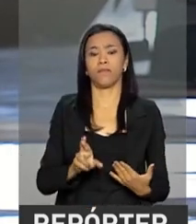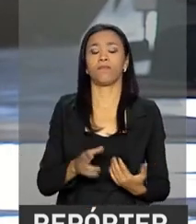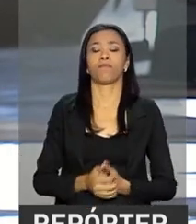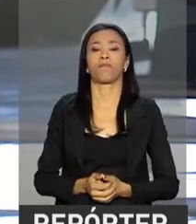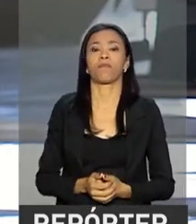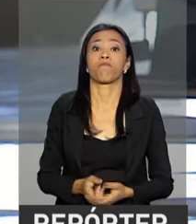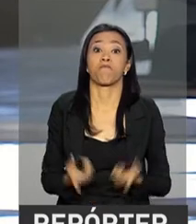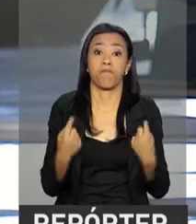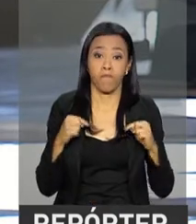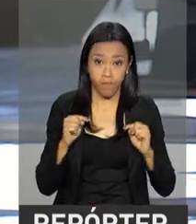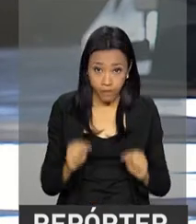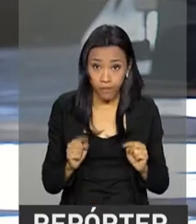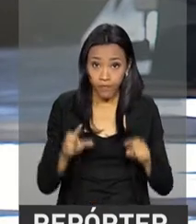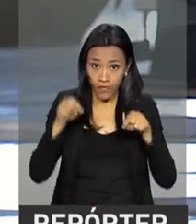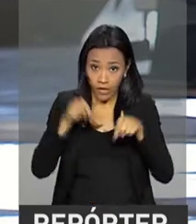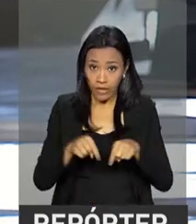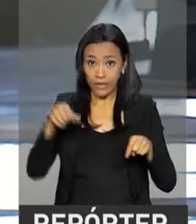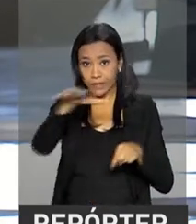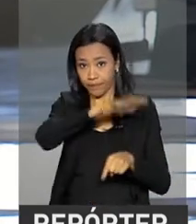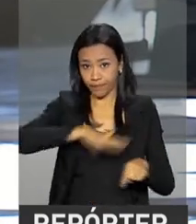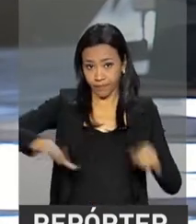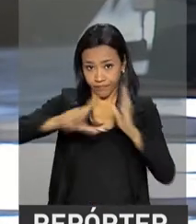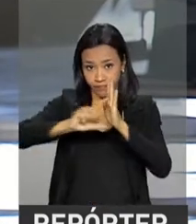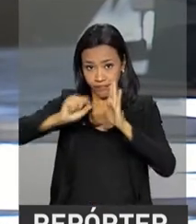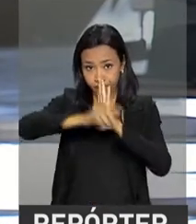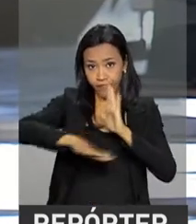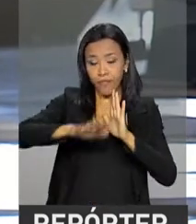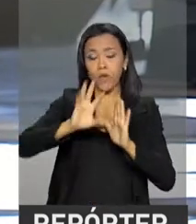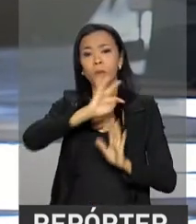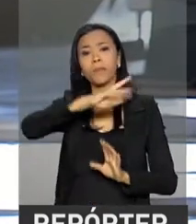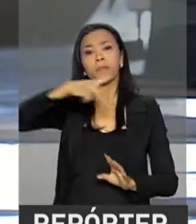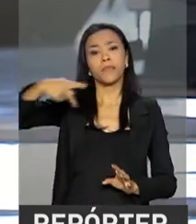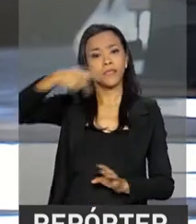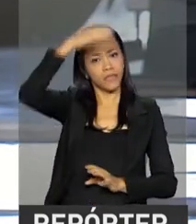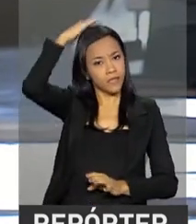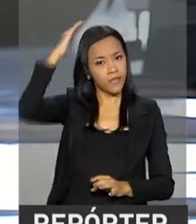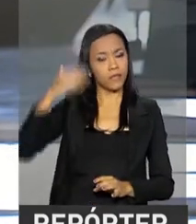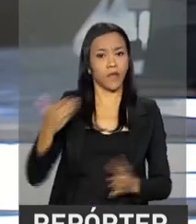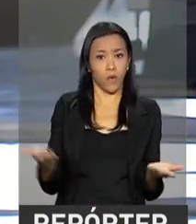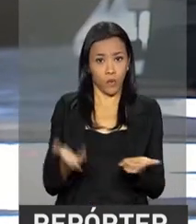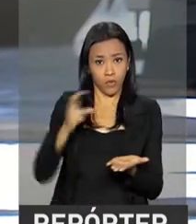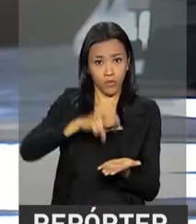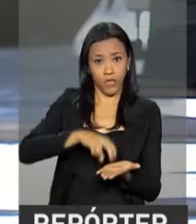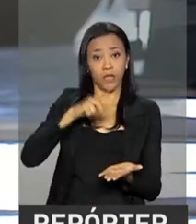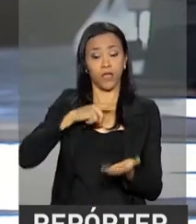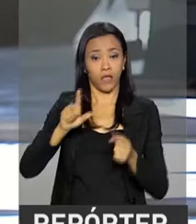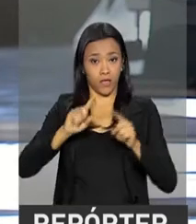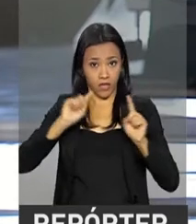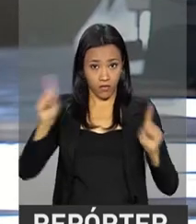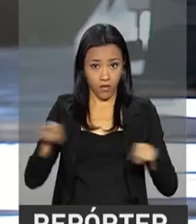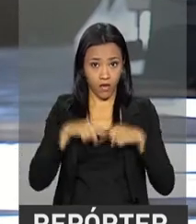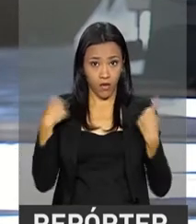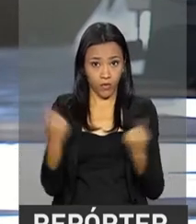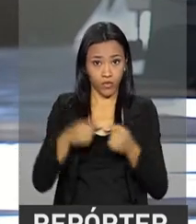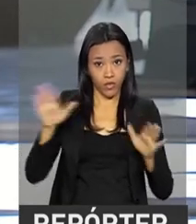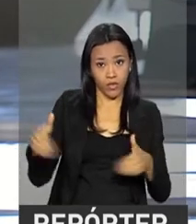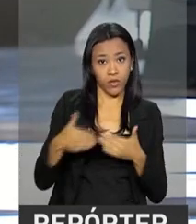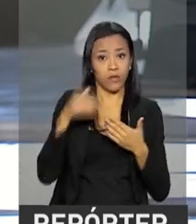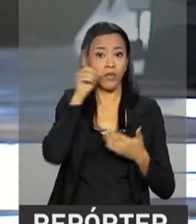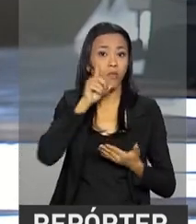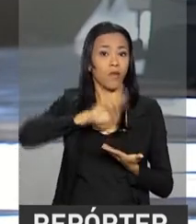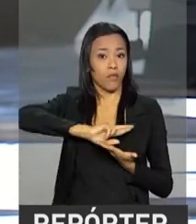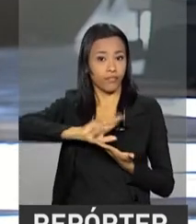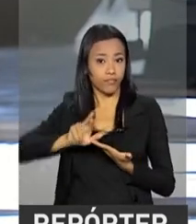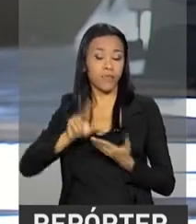bom e aqui no palácio do planalto o presidente michel temer se reúne agora pela manhã com parlamentares e no final da manhã se